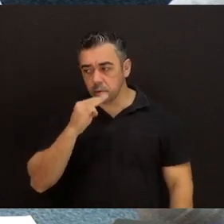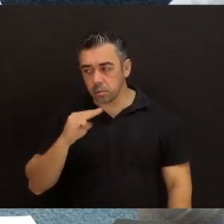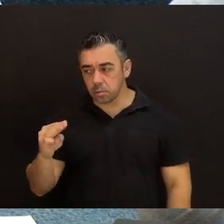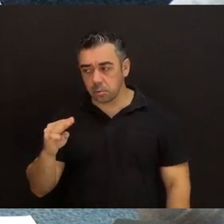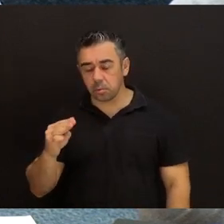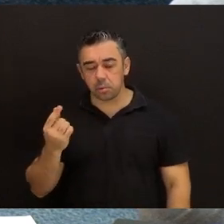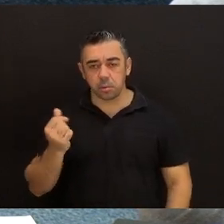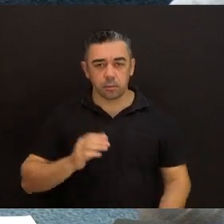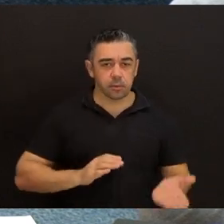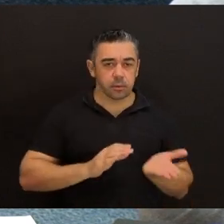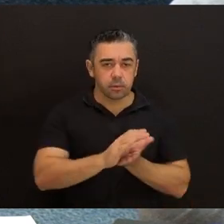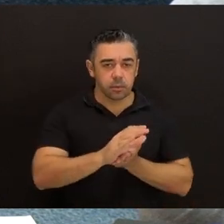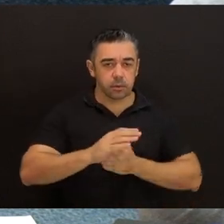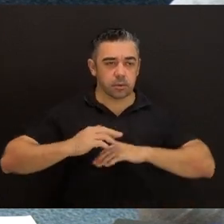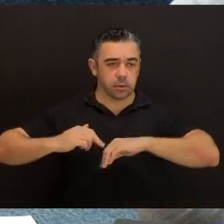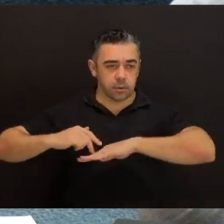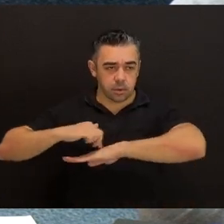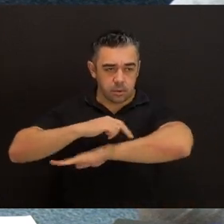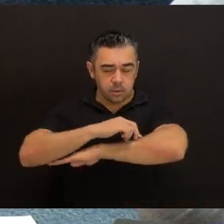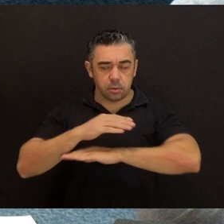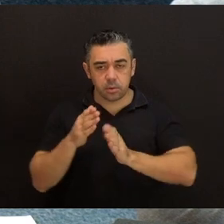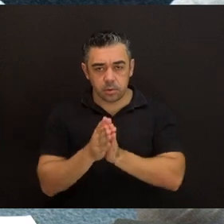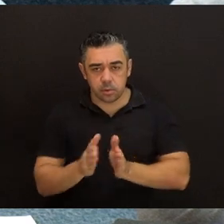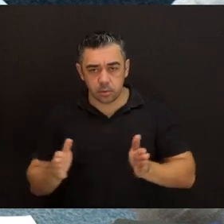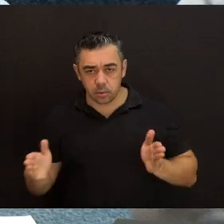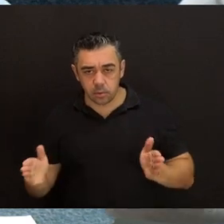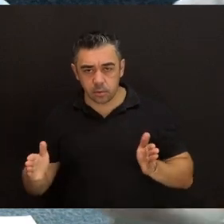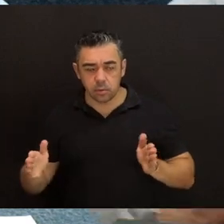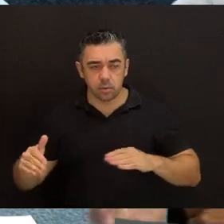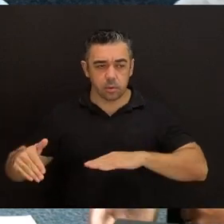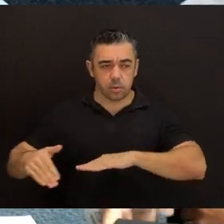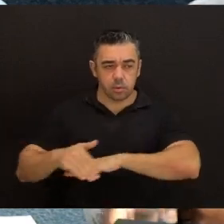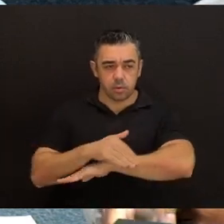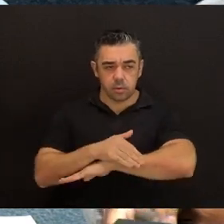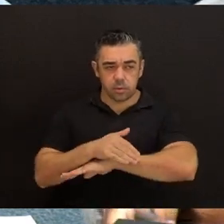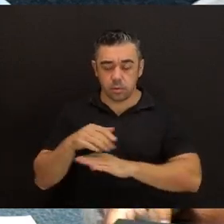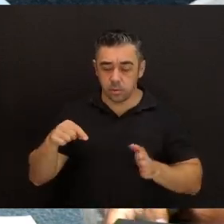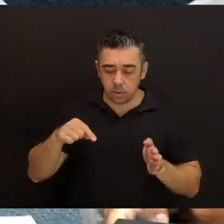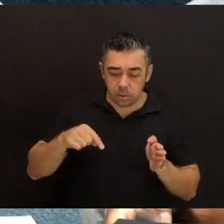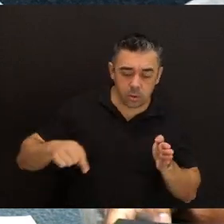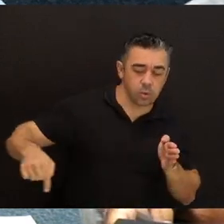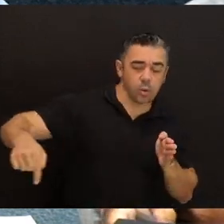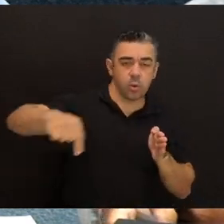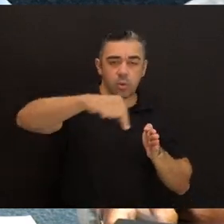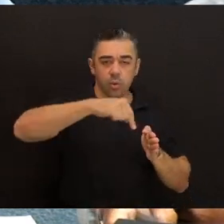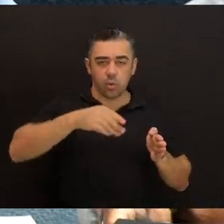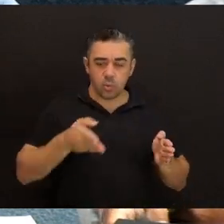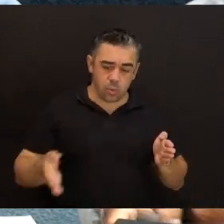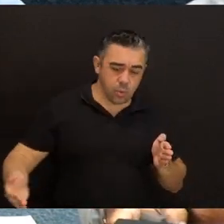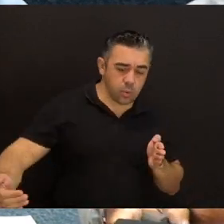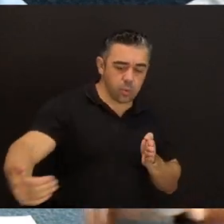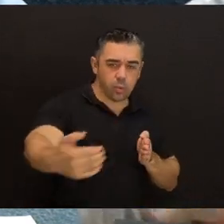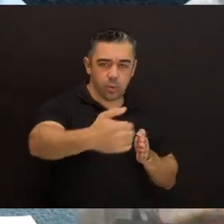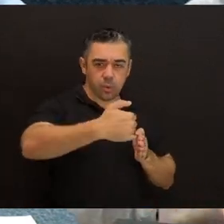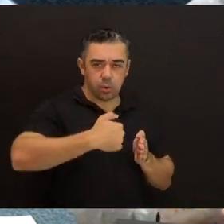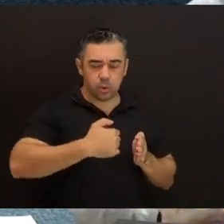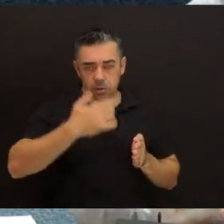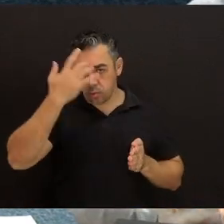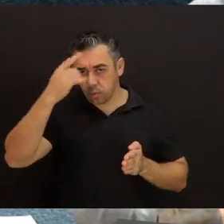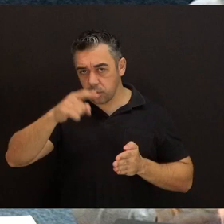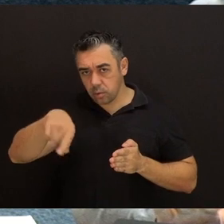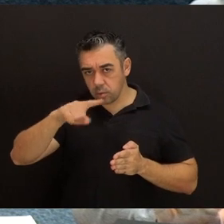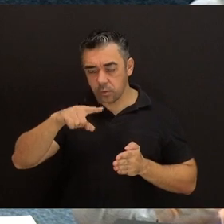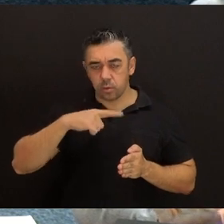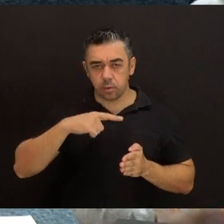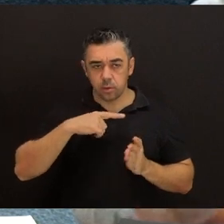calçada alargamento da Via rotatória a tão sonhada rotatória eu não sei se tem algum vereador que fez